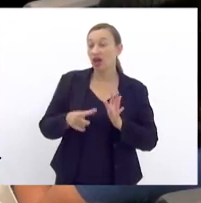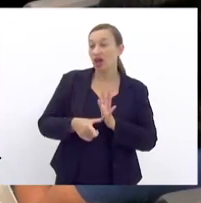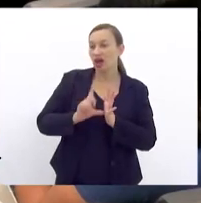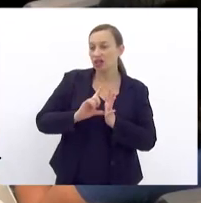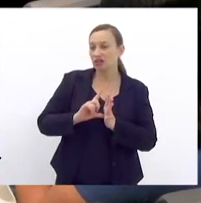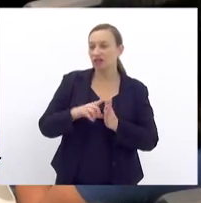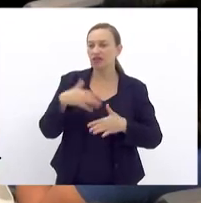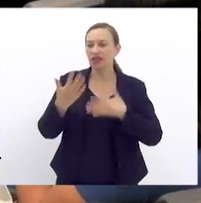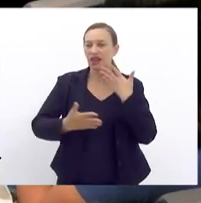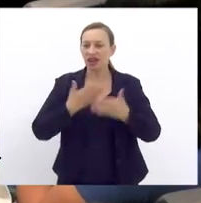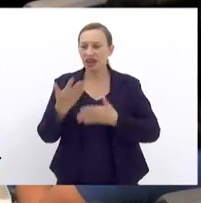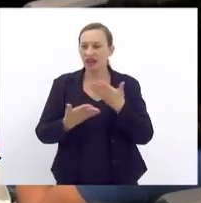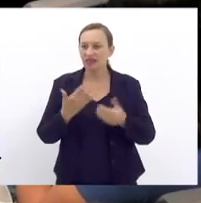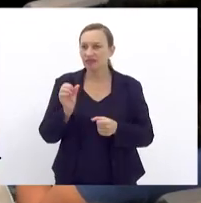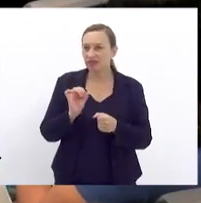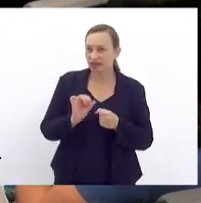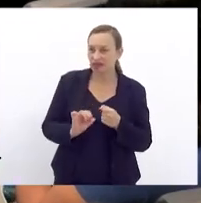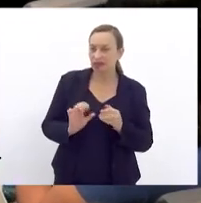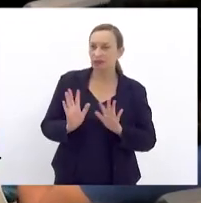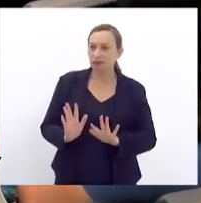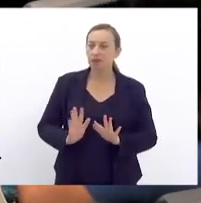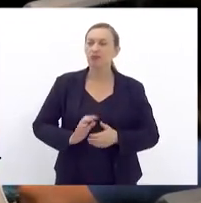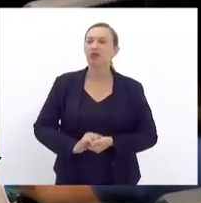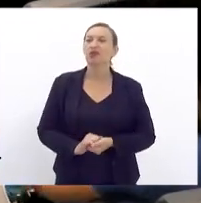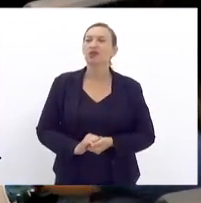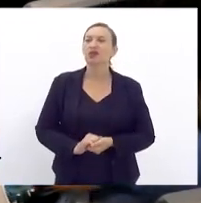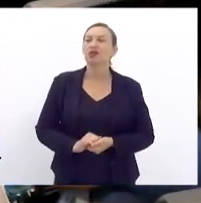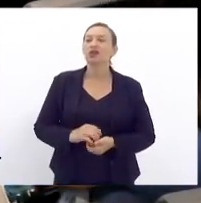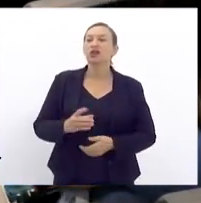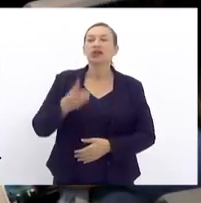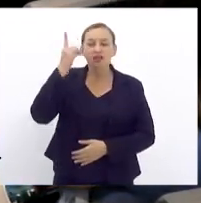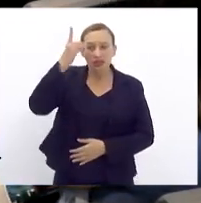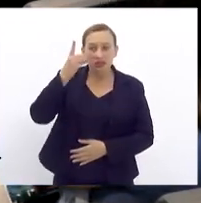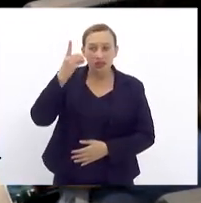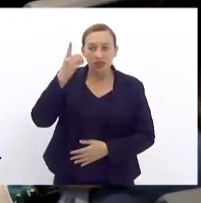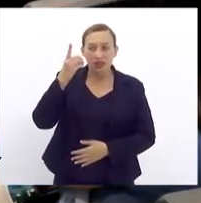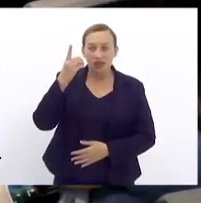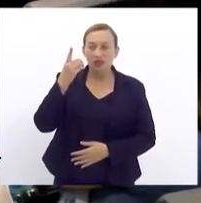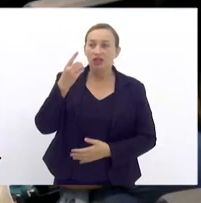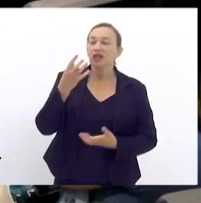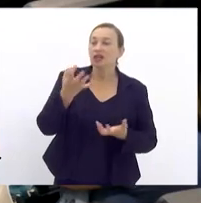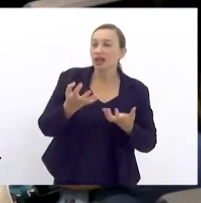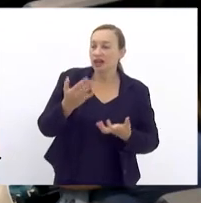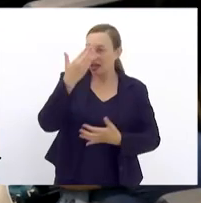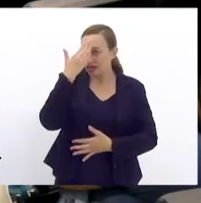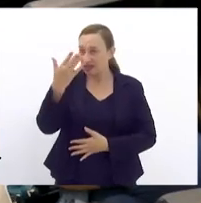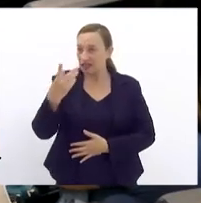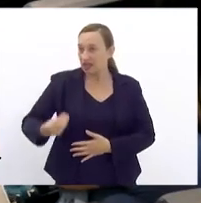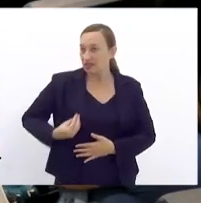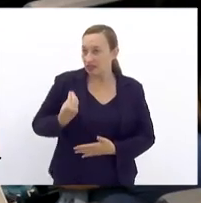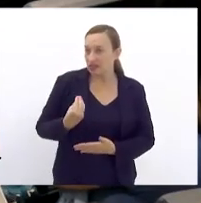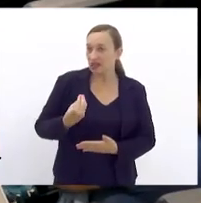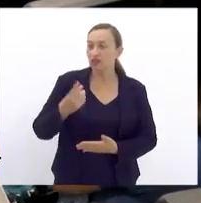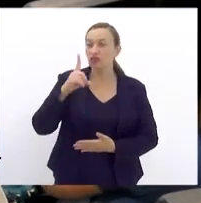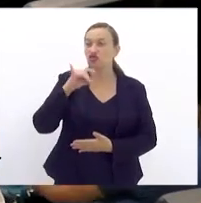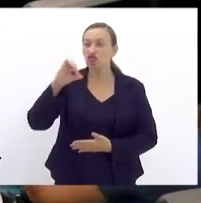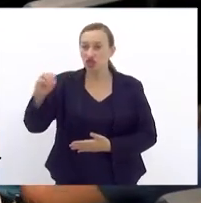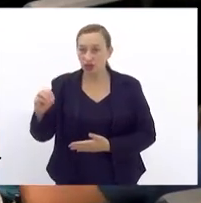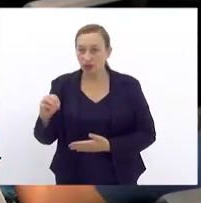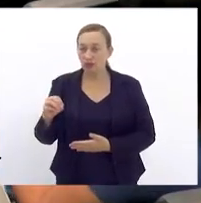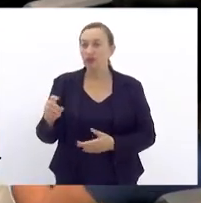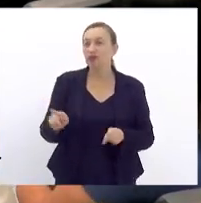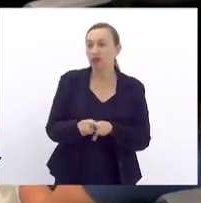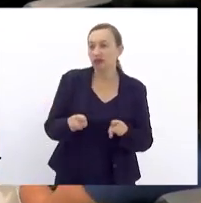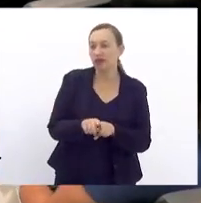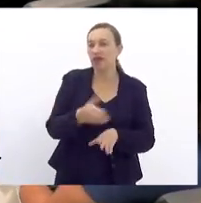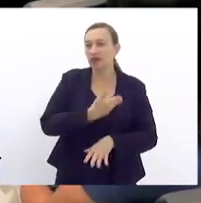né que hoje o poder executivo o governador Cláudio Castro Quero Agradecer aqui a presença do Diego Faro Muito obrigado Diego e também